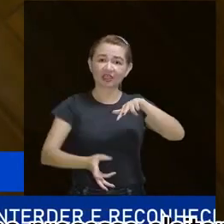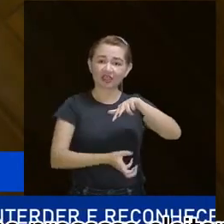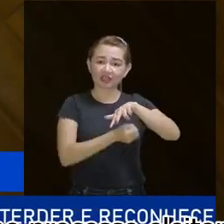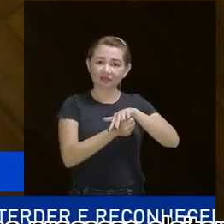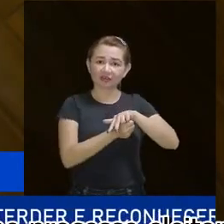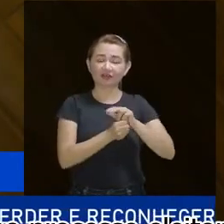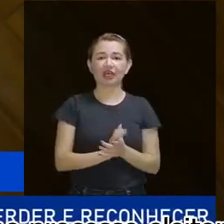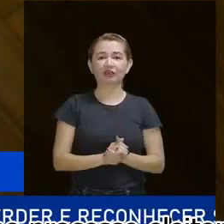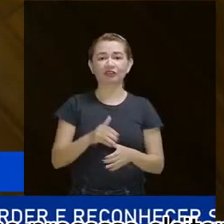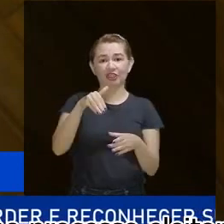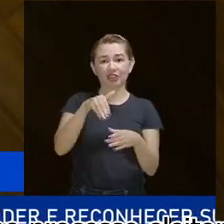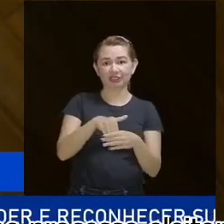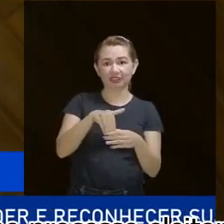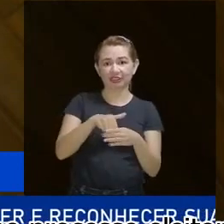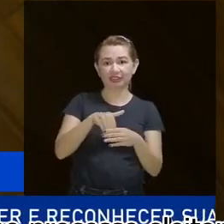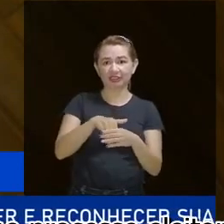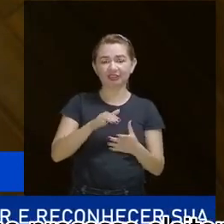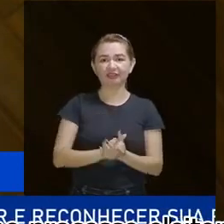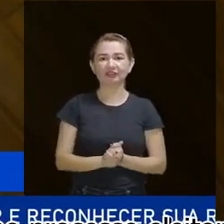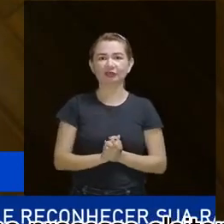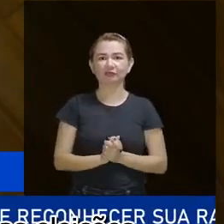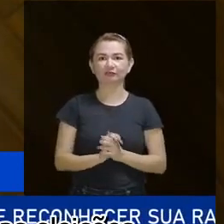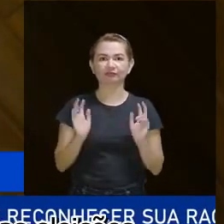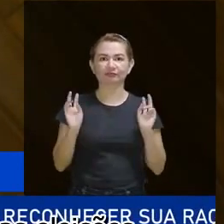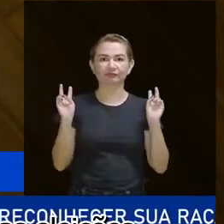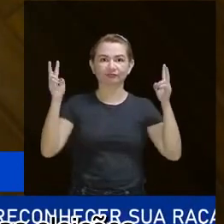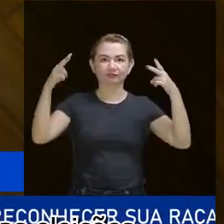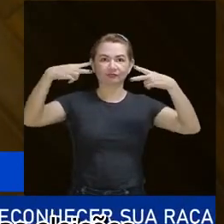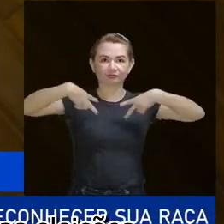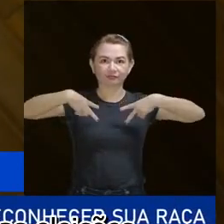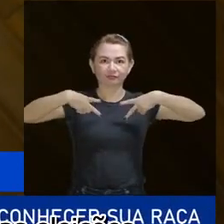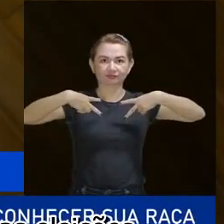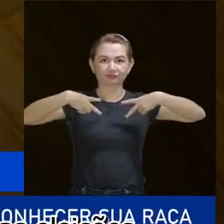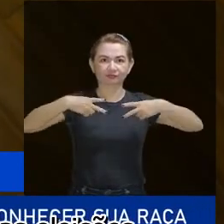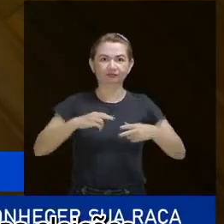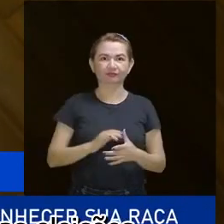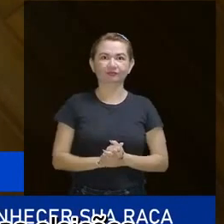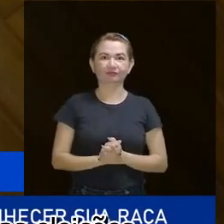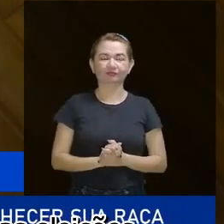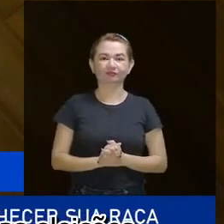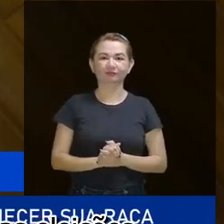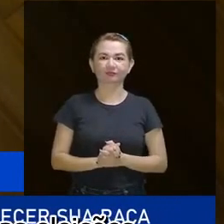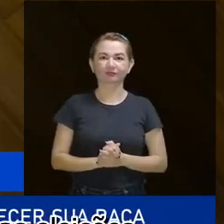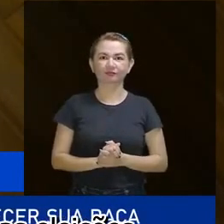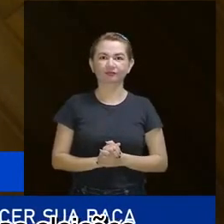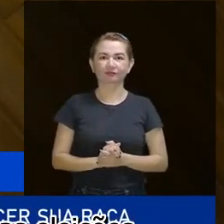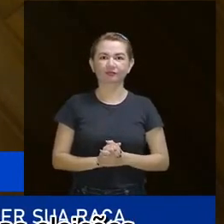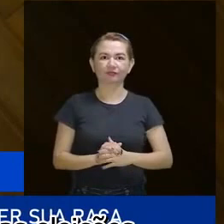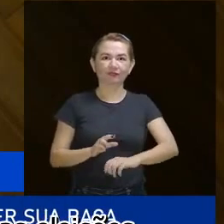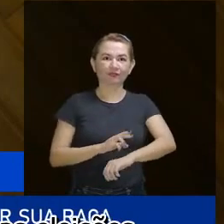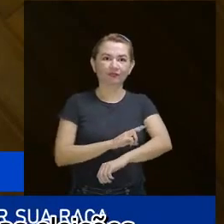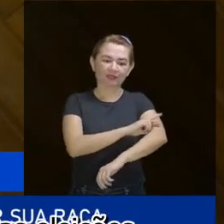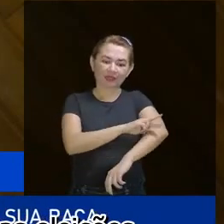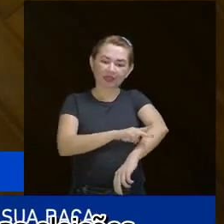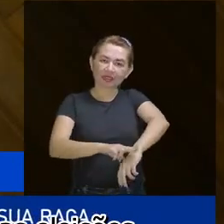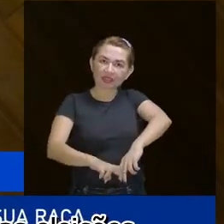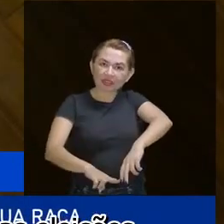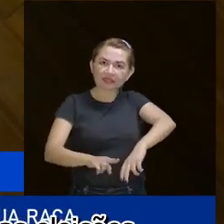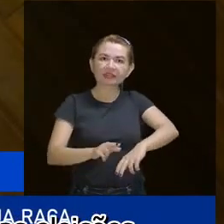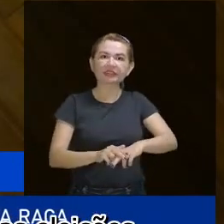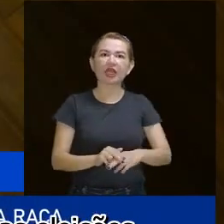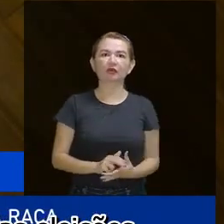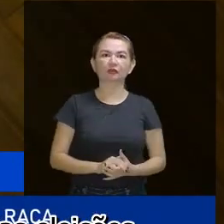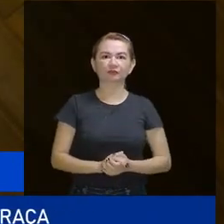no processo eleitoral de autodeclaração e combater o perfilamento racial nas